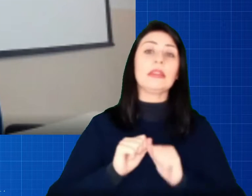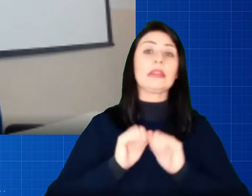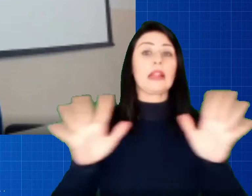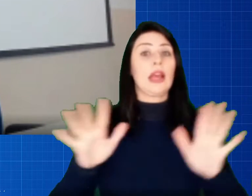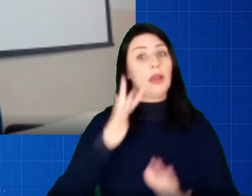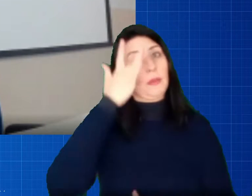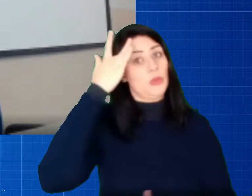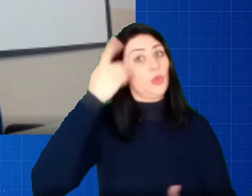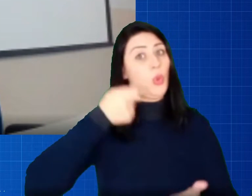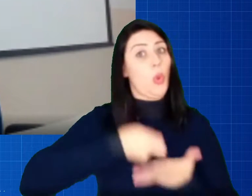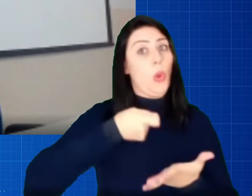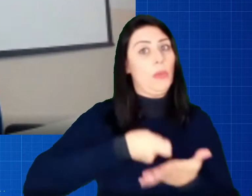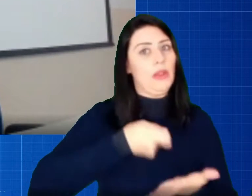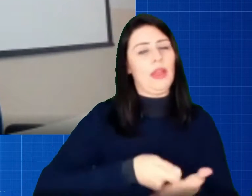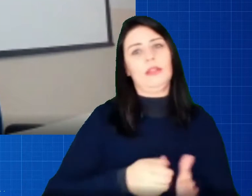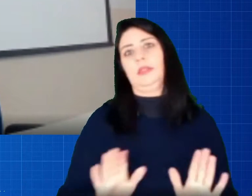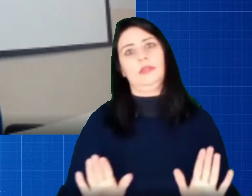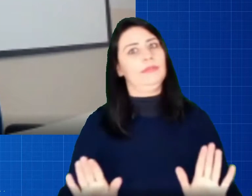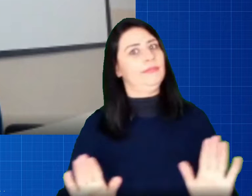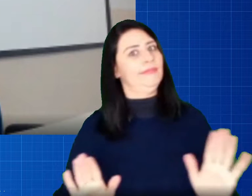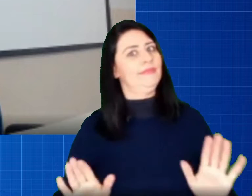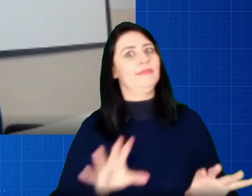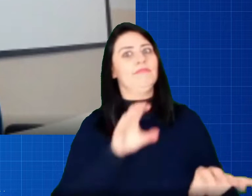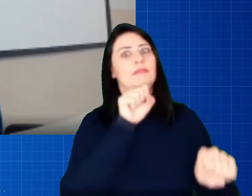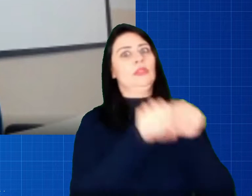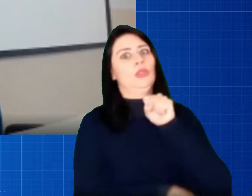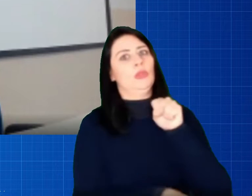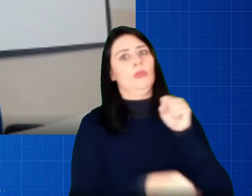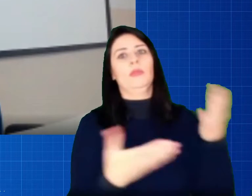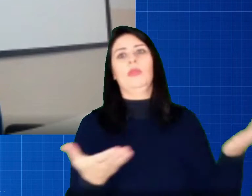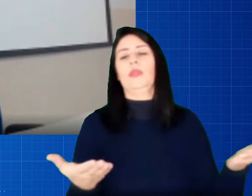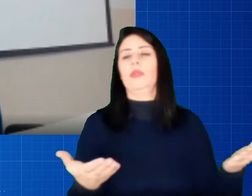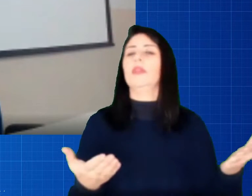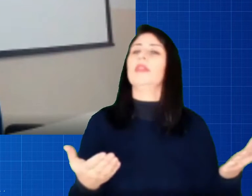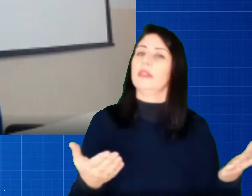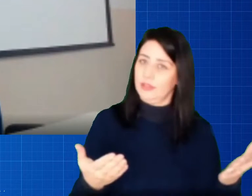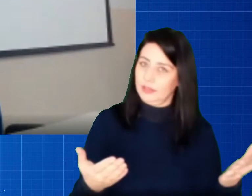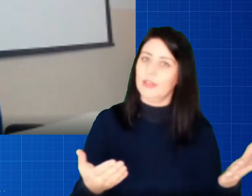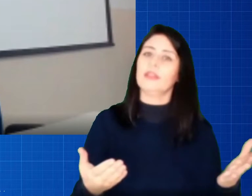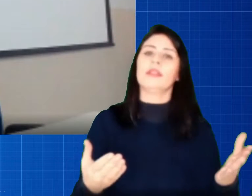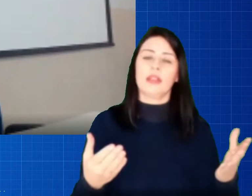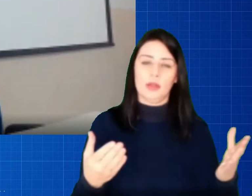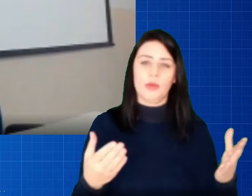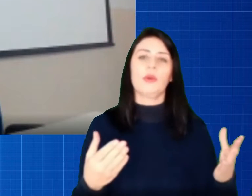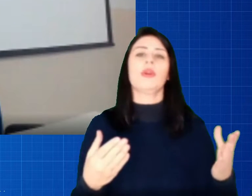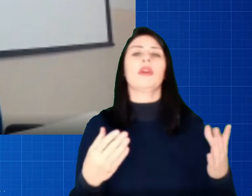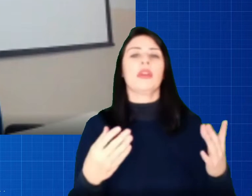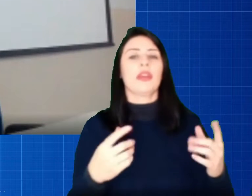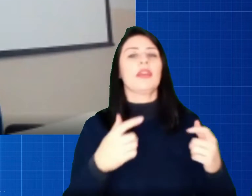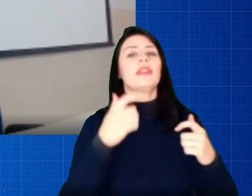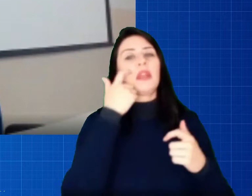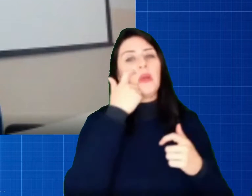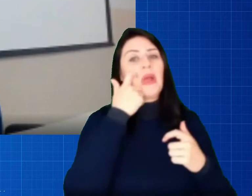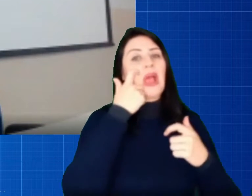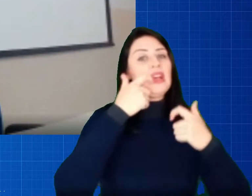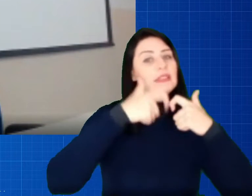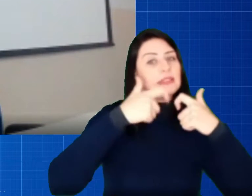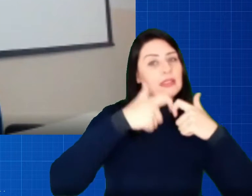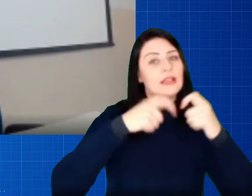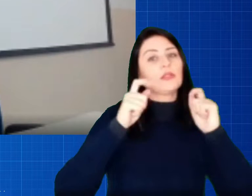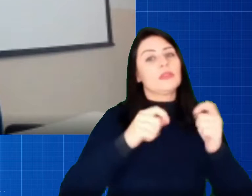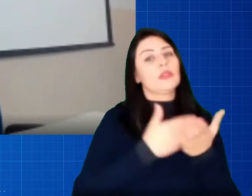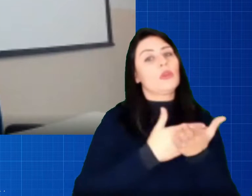Exceto aquelas que são forçadas, né? A sexualidade está inerente, mas você tem que praticar,